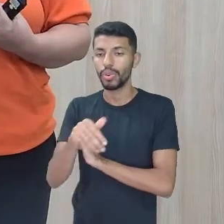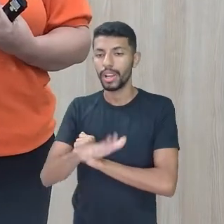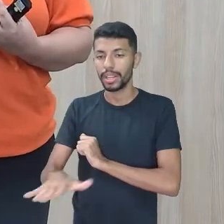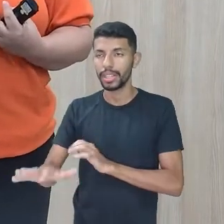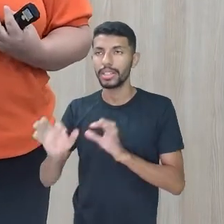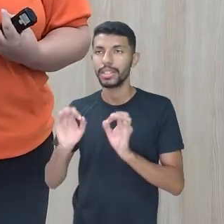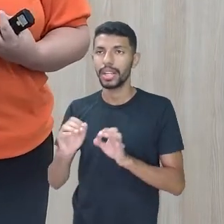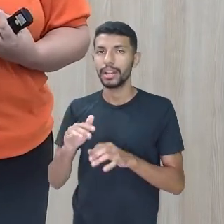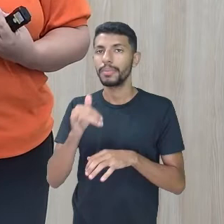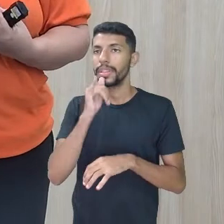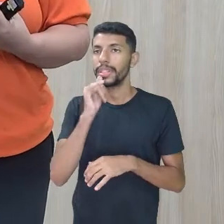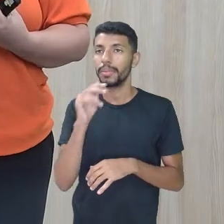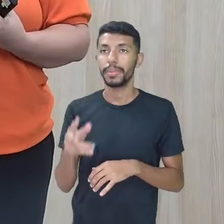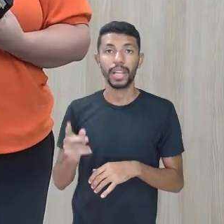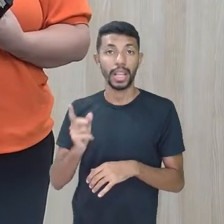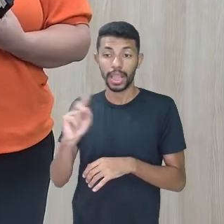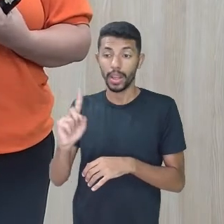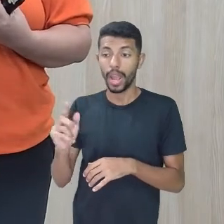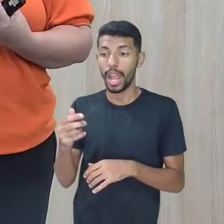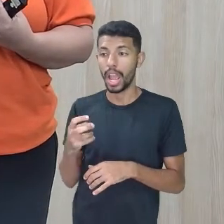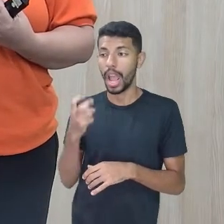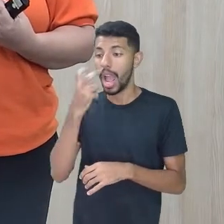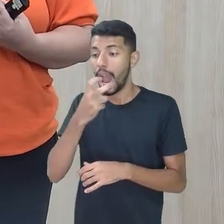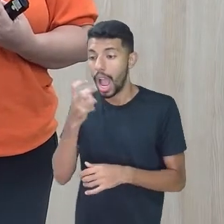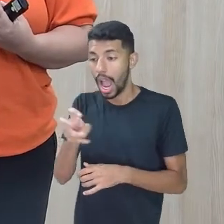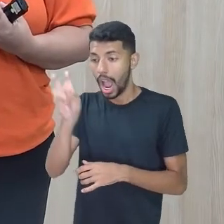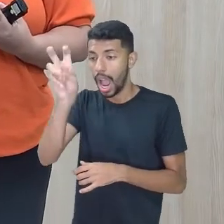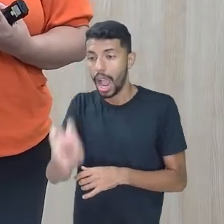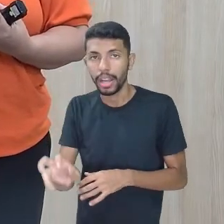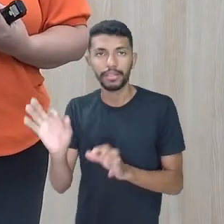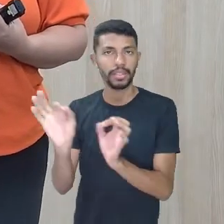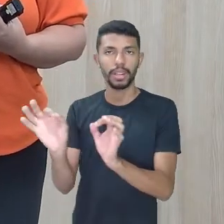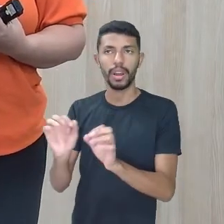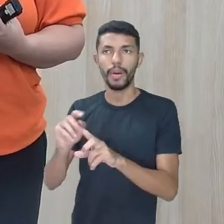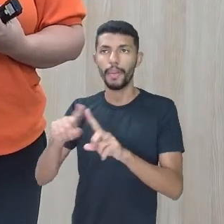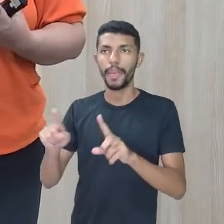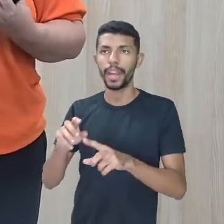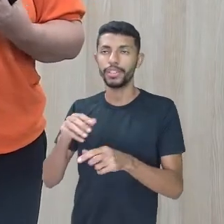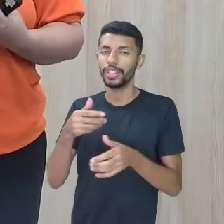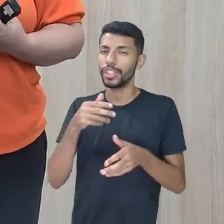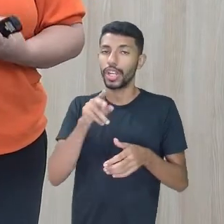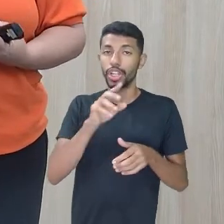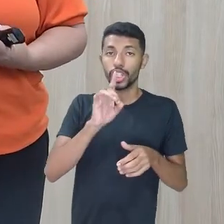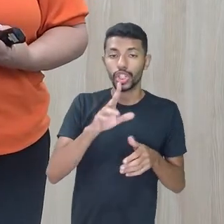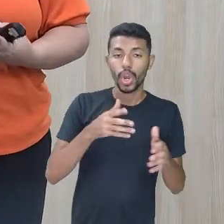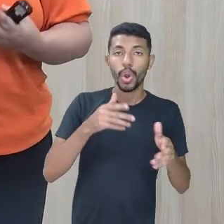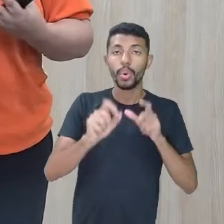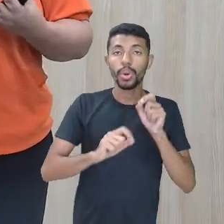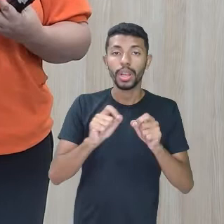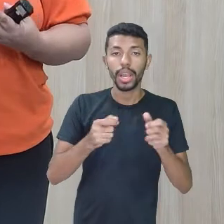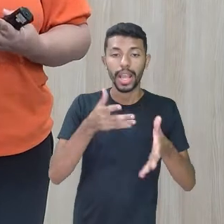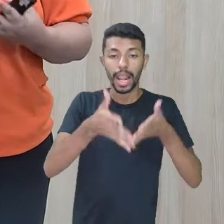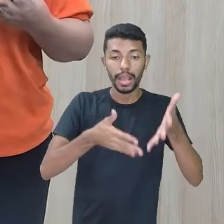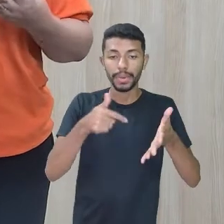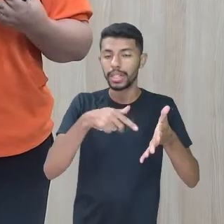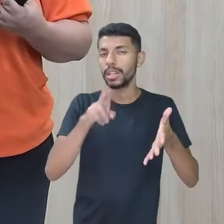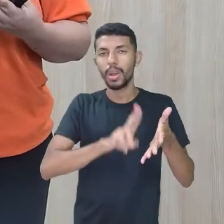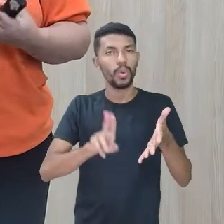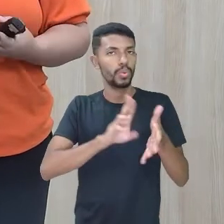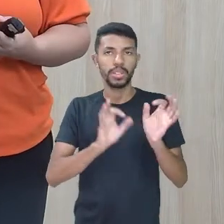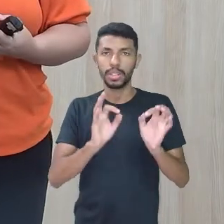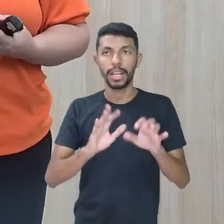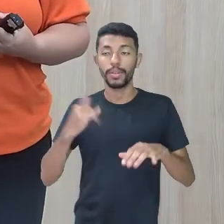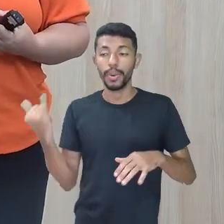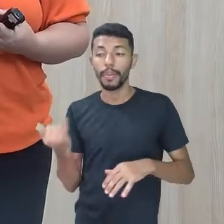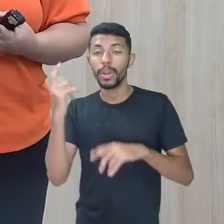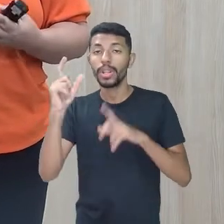vai oralizar a criança, mas ele só não vai utilizar a libras. Por isso é importante conversar,